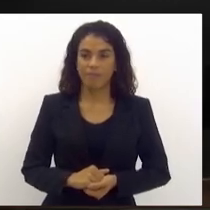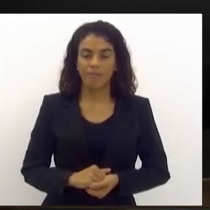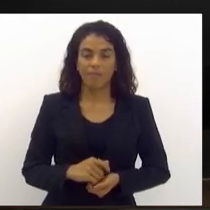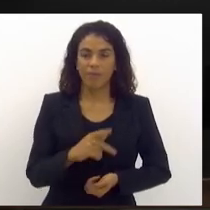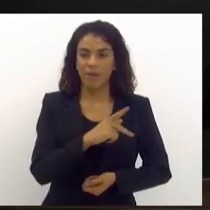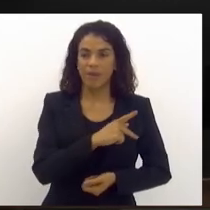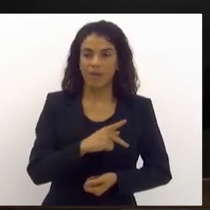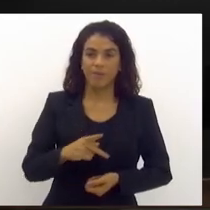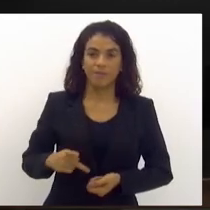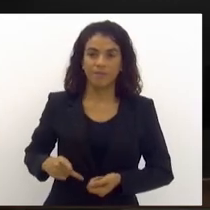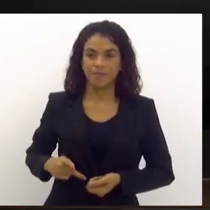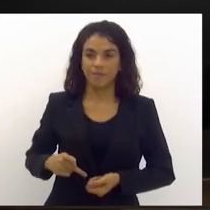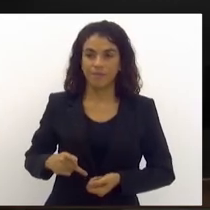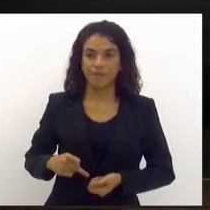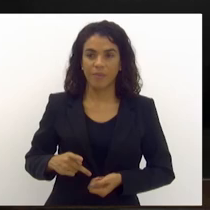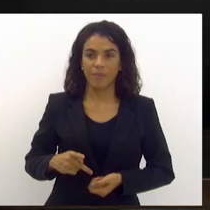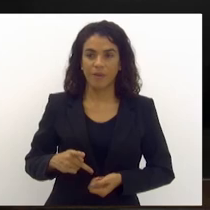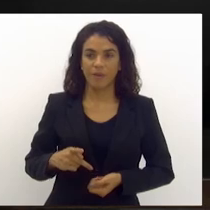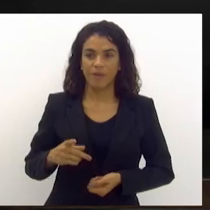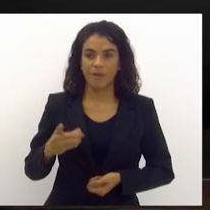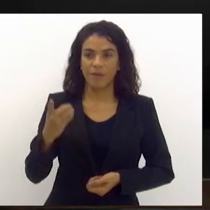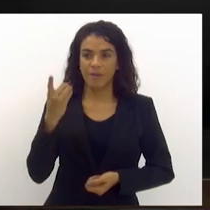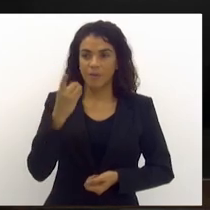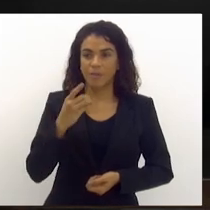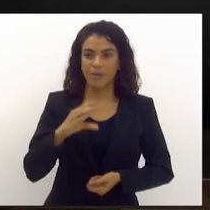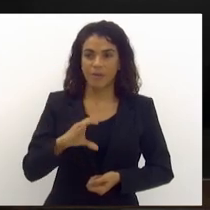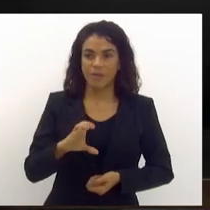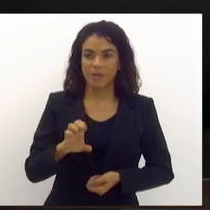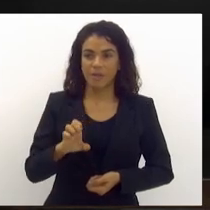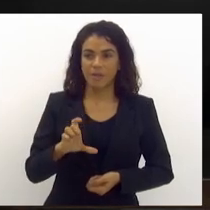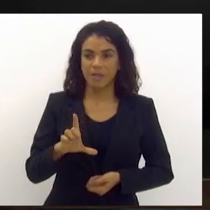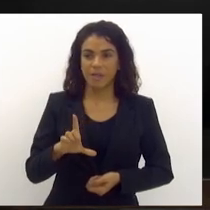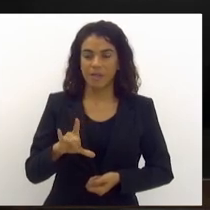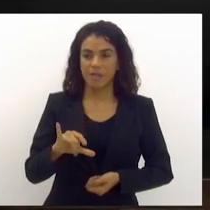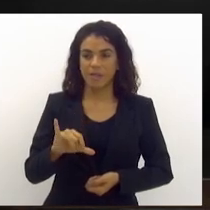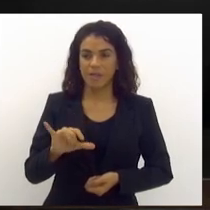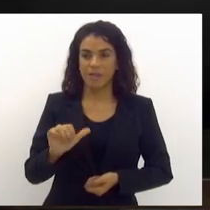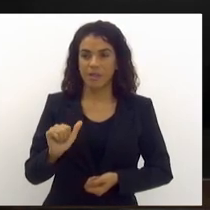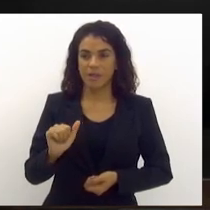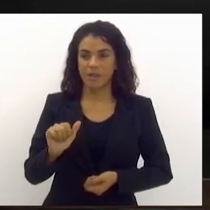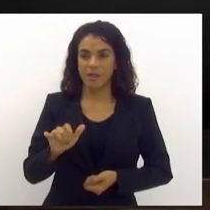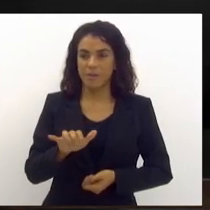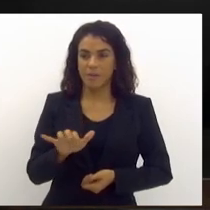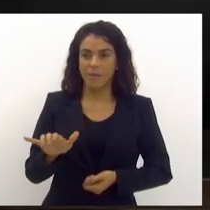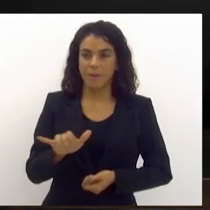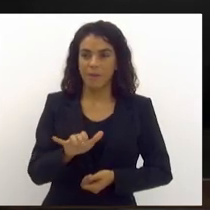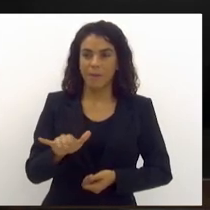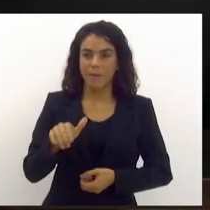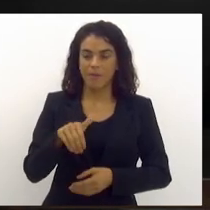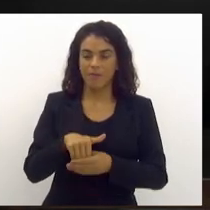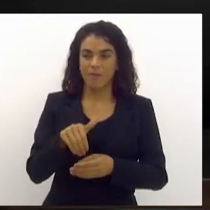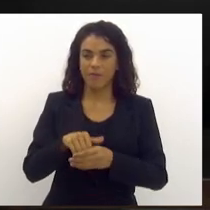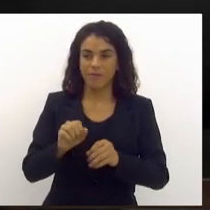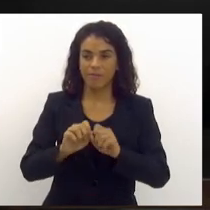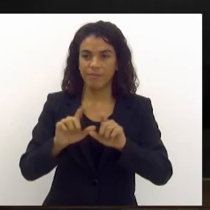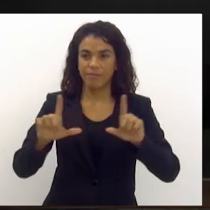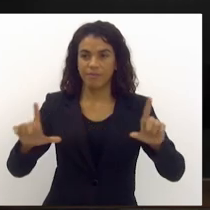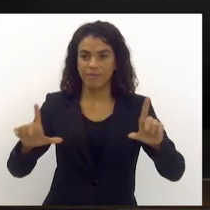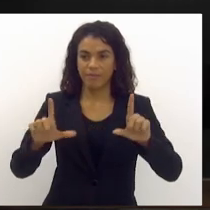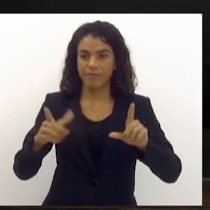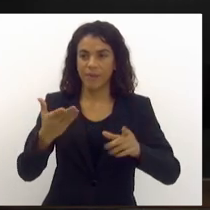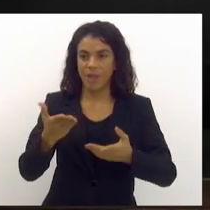A presidência, deputada Célia Jordão, por favor. Painel, aproveitar o ensejo da